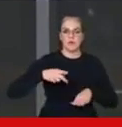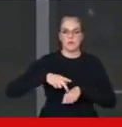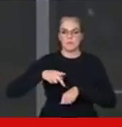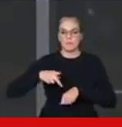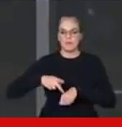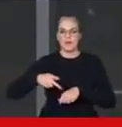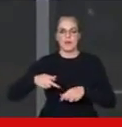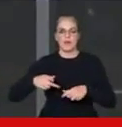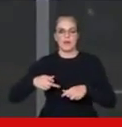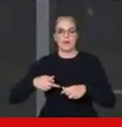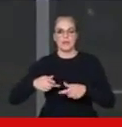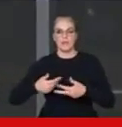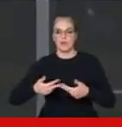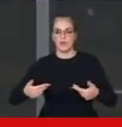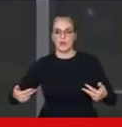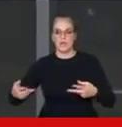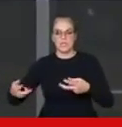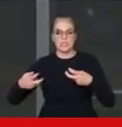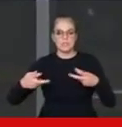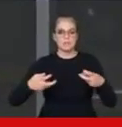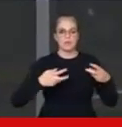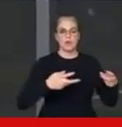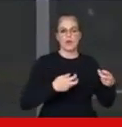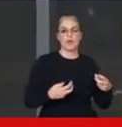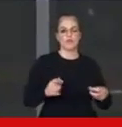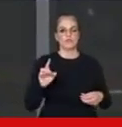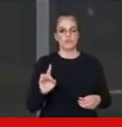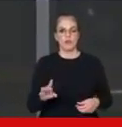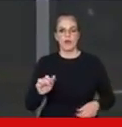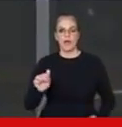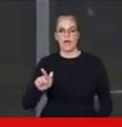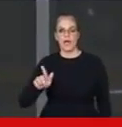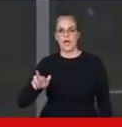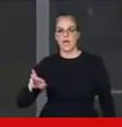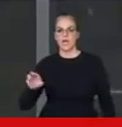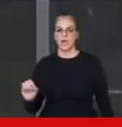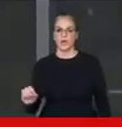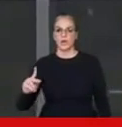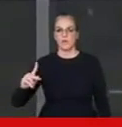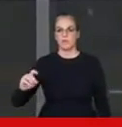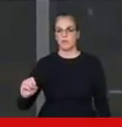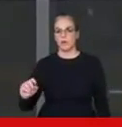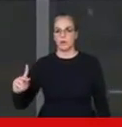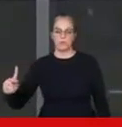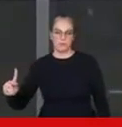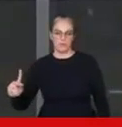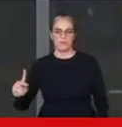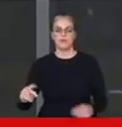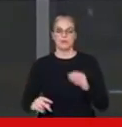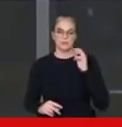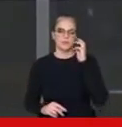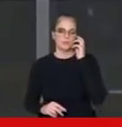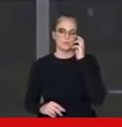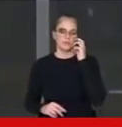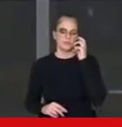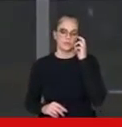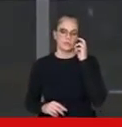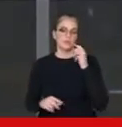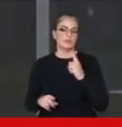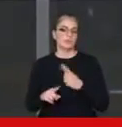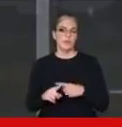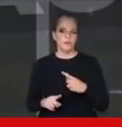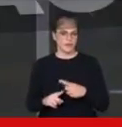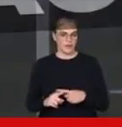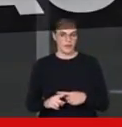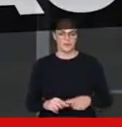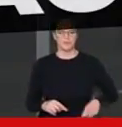extrativismo agropop que eles alardeiam por aí, tudo a custos de bagatela,